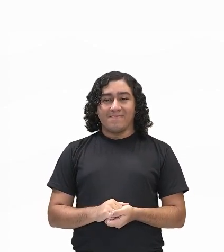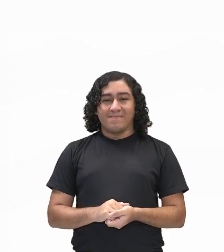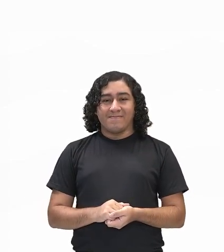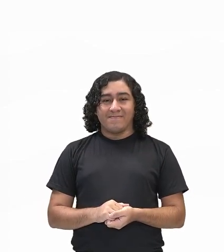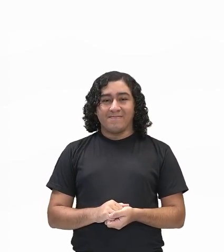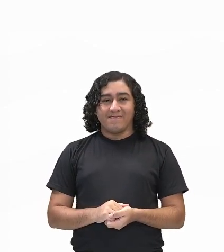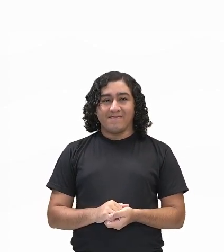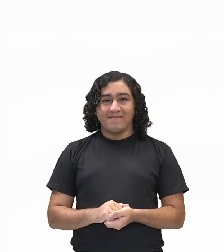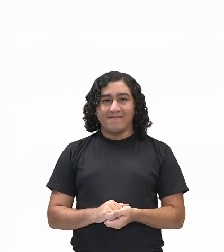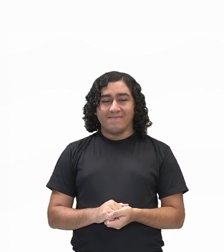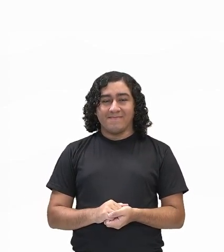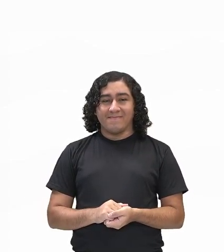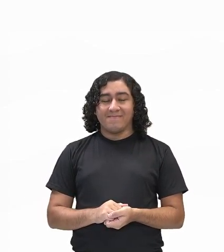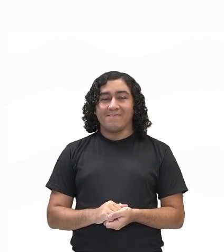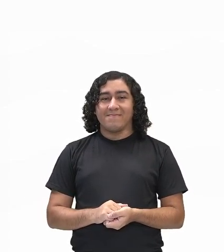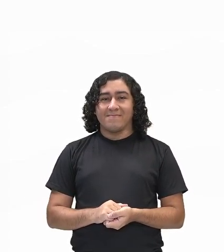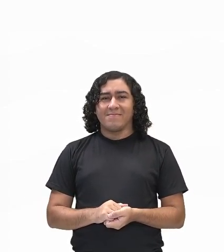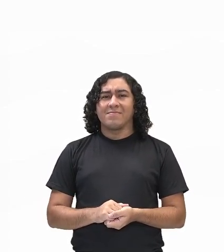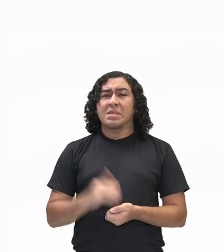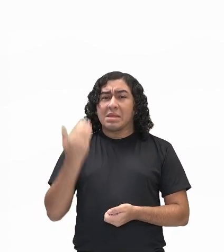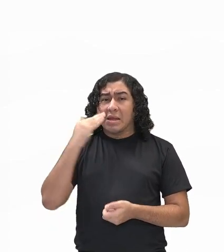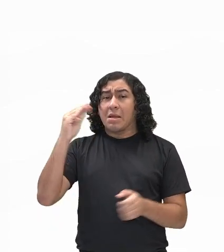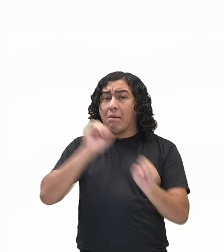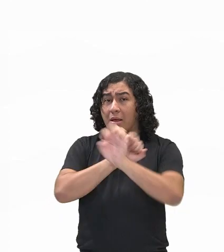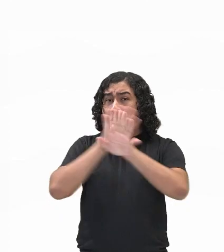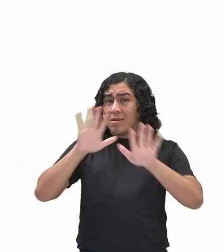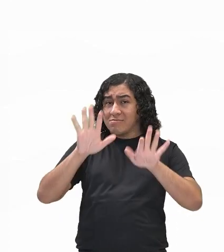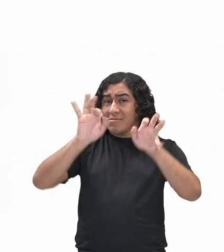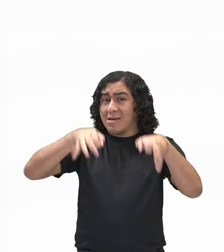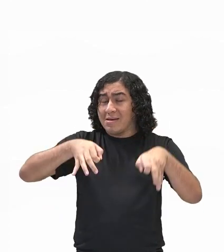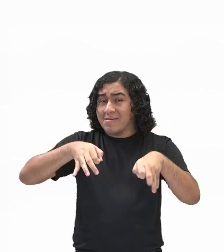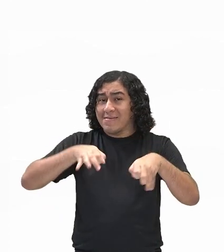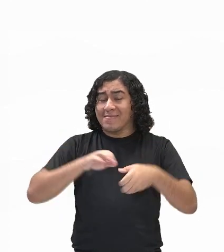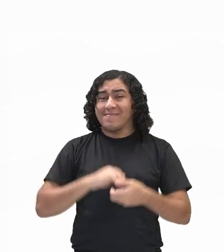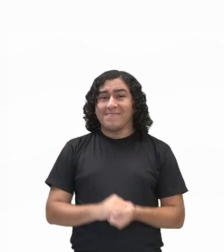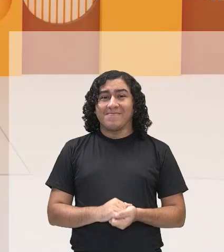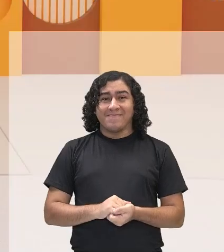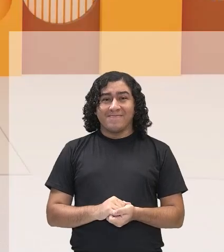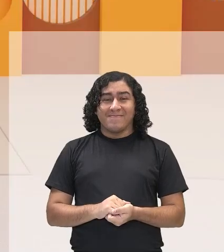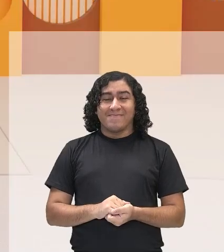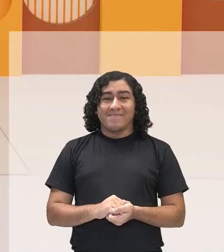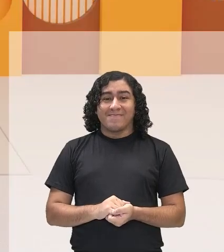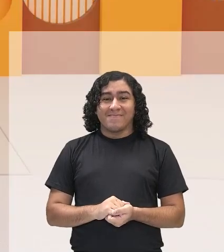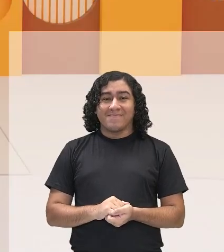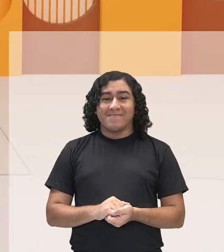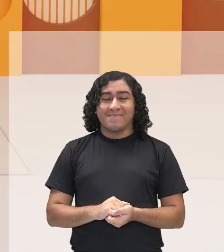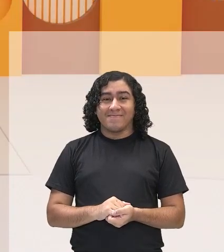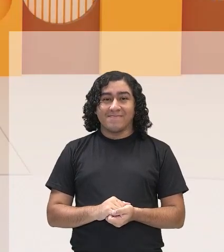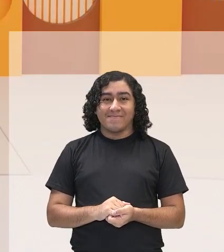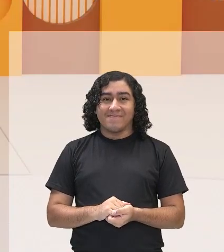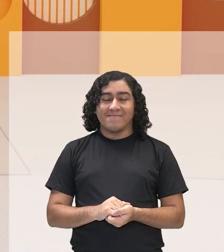para entender bacana aqui? Então, assim a gente vai então aqui